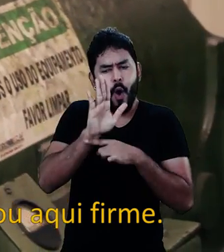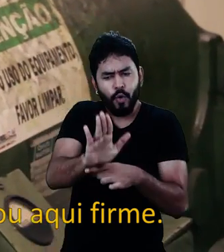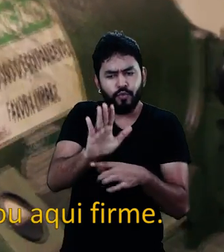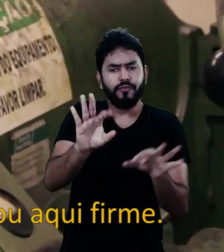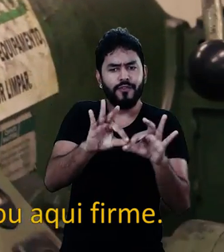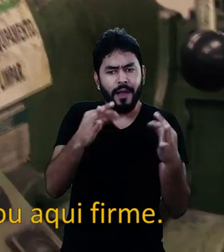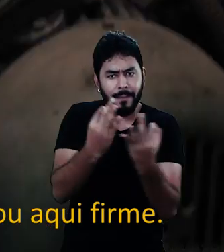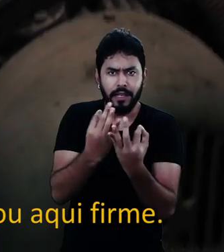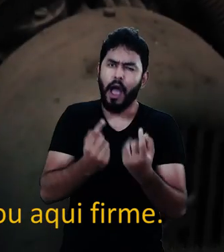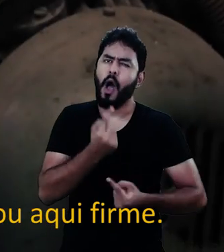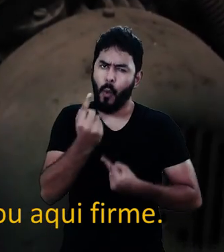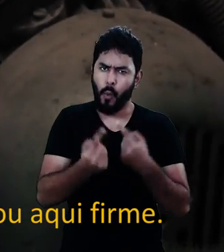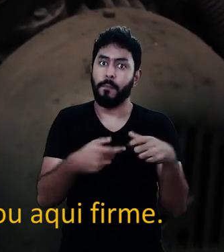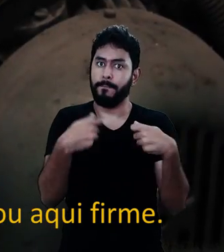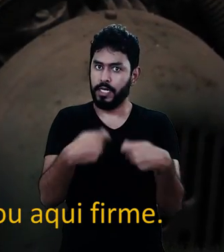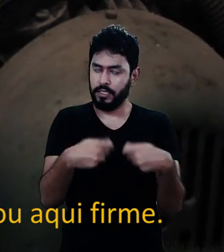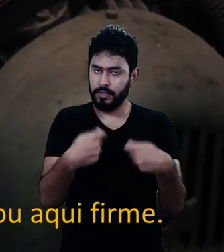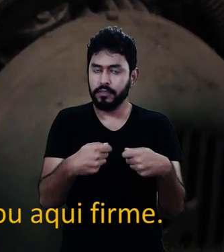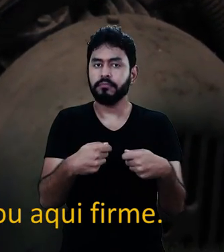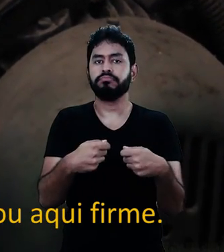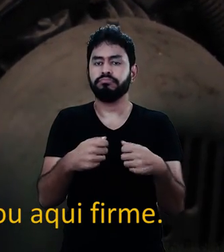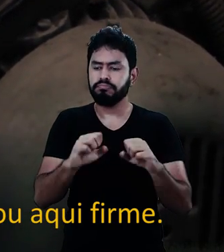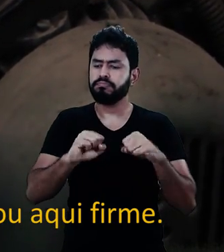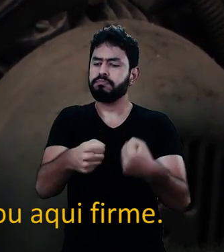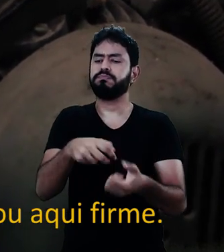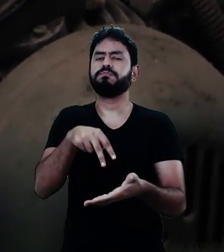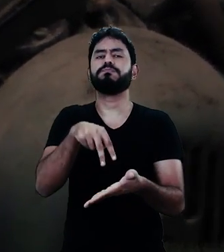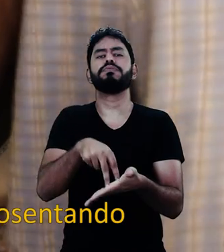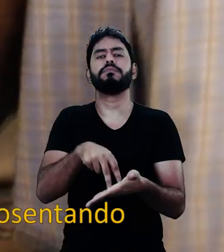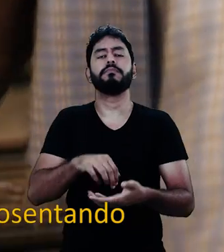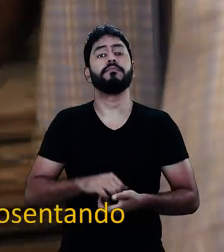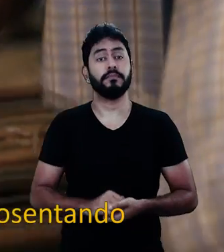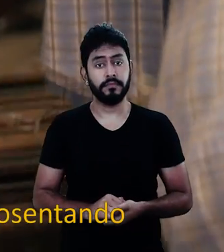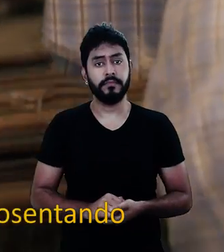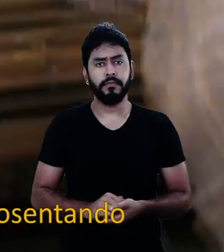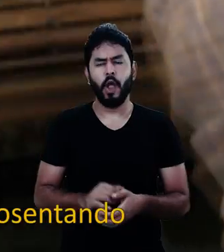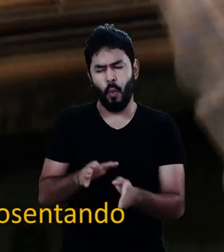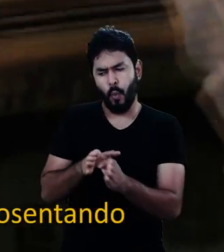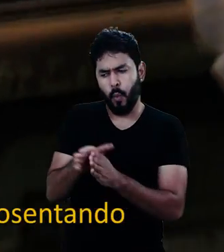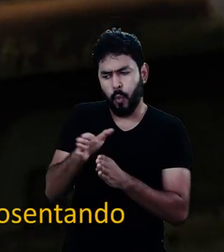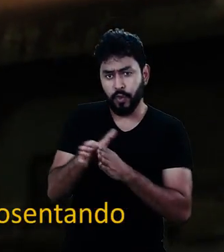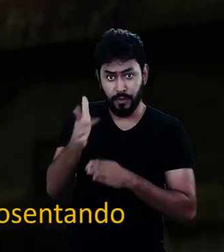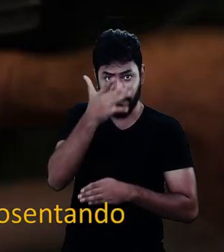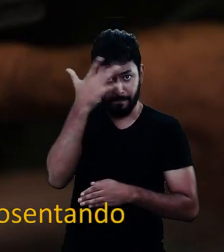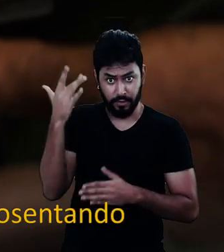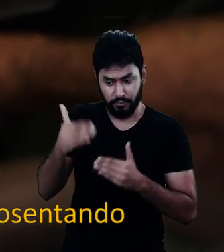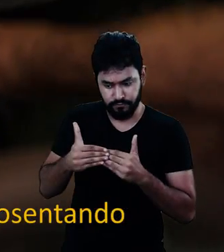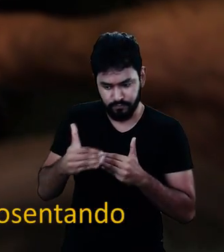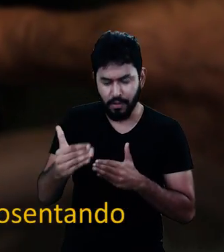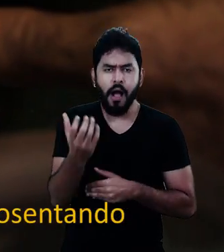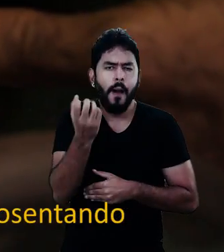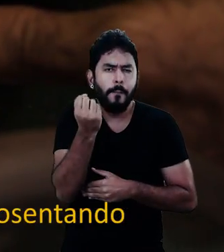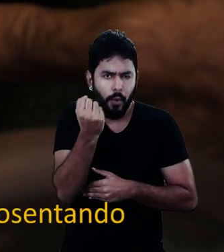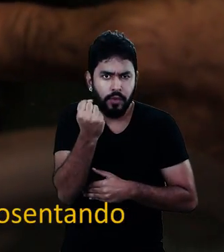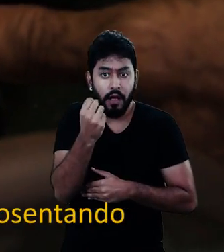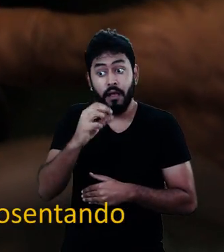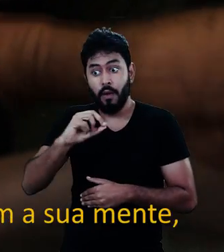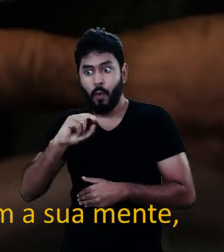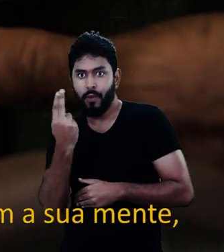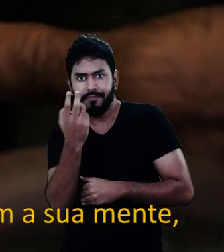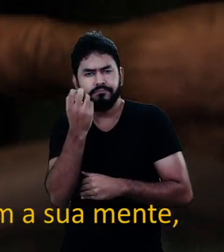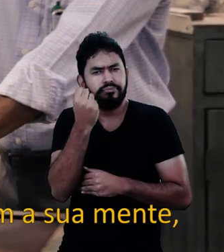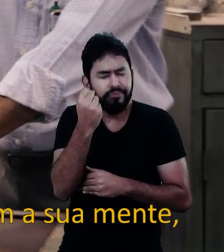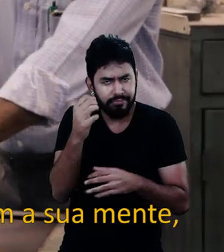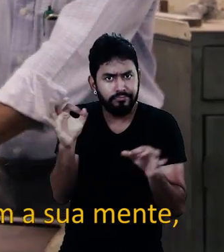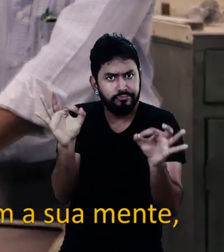ajudo quem precisa de mim na família e estou aqui firme. Então, se preocupe, meu recado para quem está se aposentando ou quem